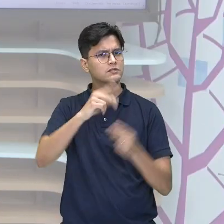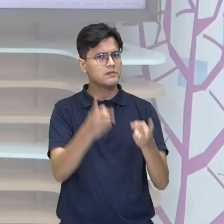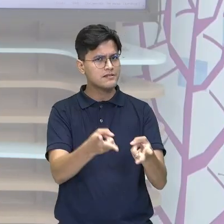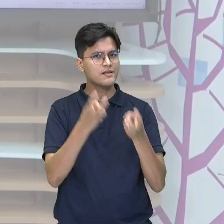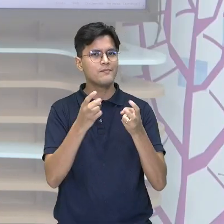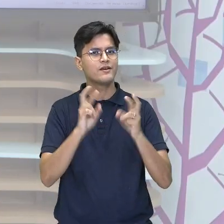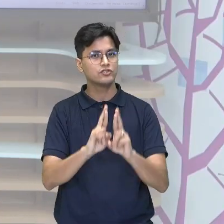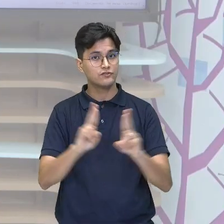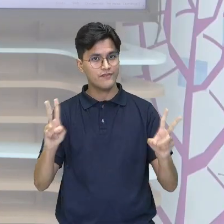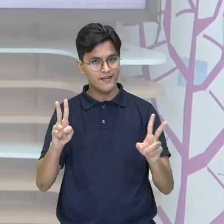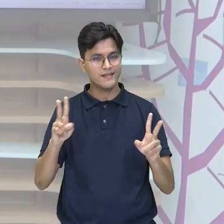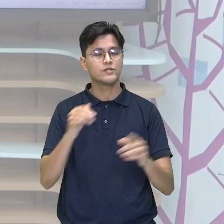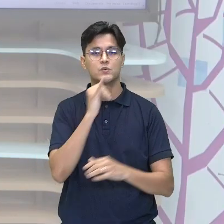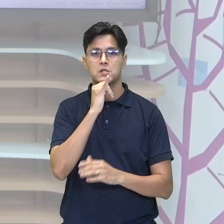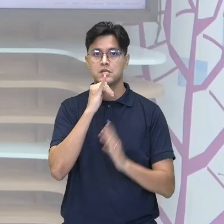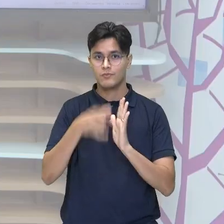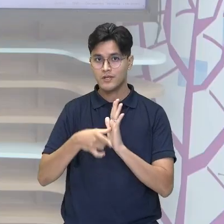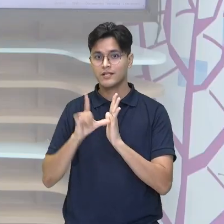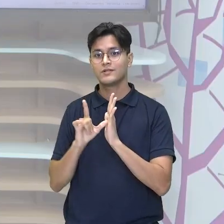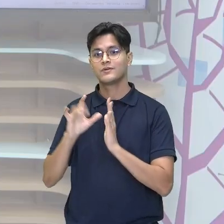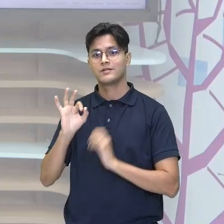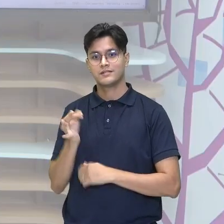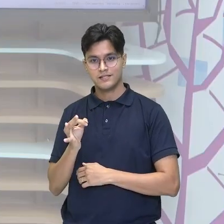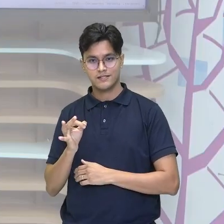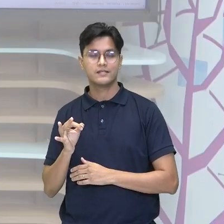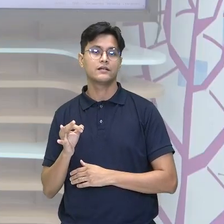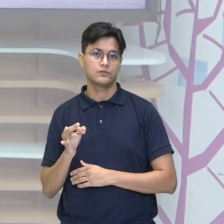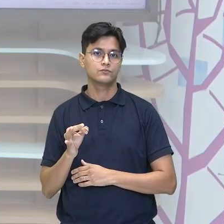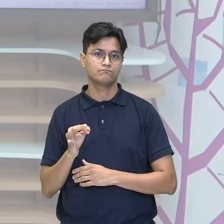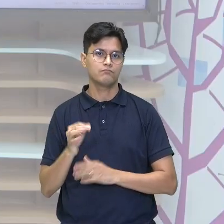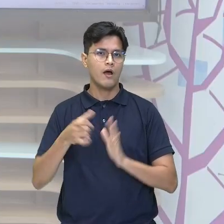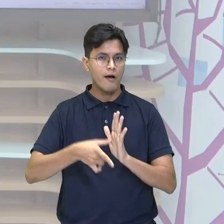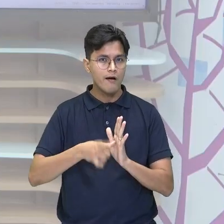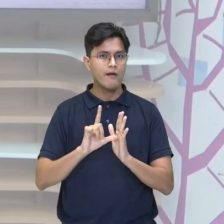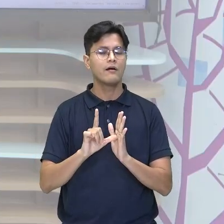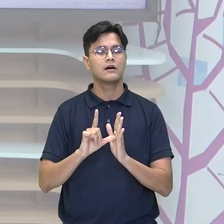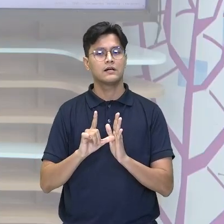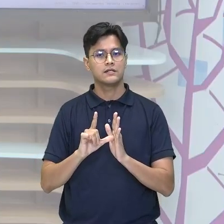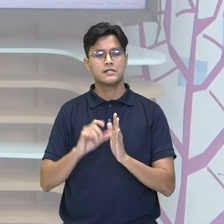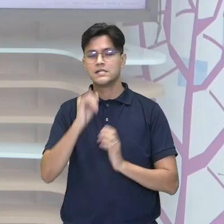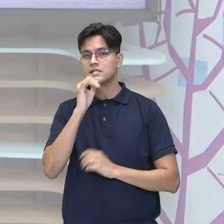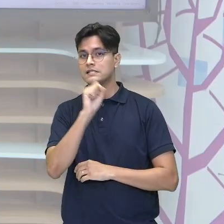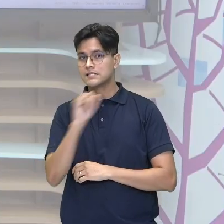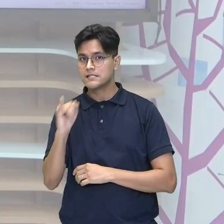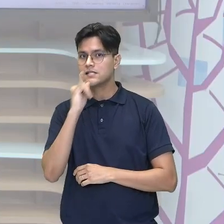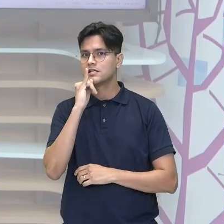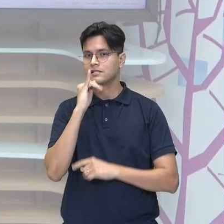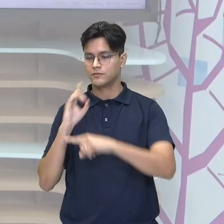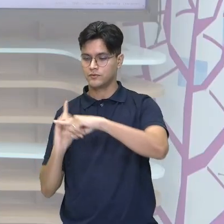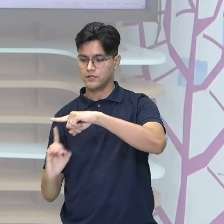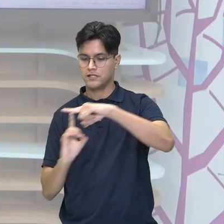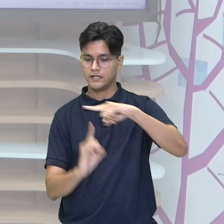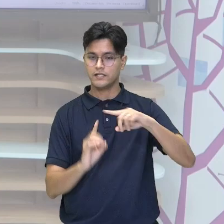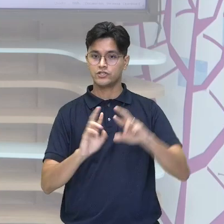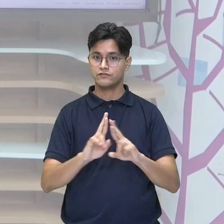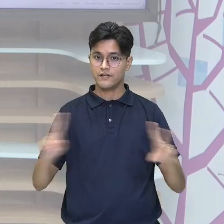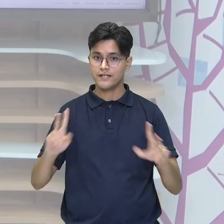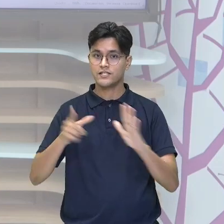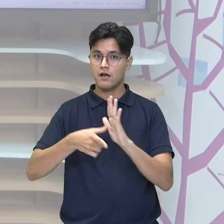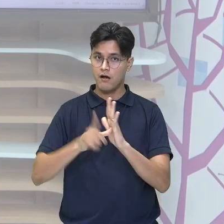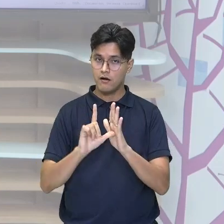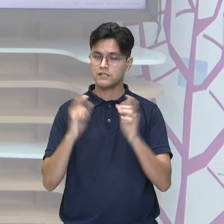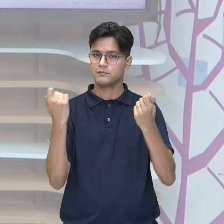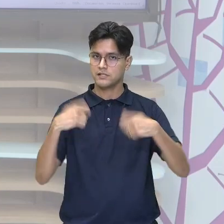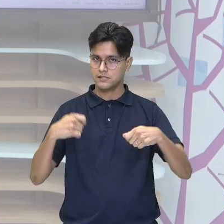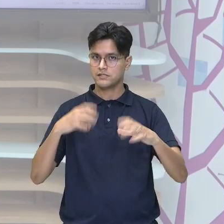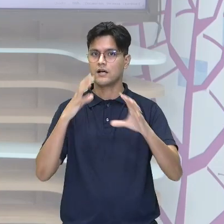vai encontrar frações equivalentes para adicionar ou subtrair se elas não tiverem o mesmo denominador. Se tiver o mesmo